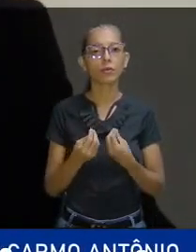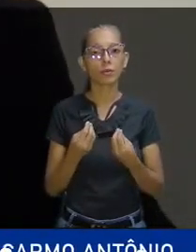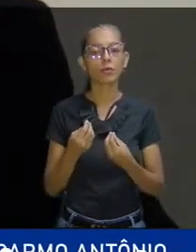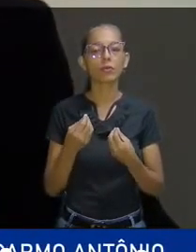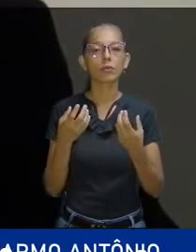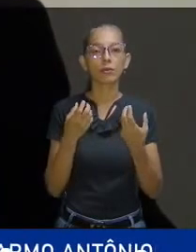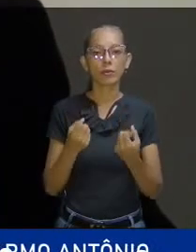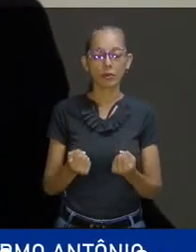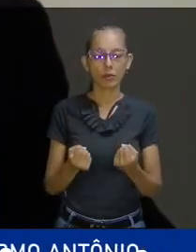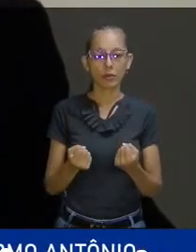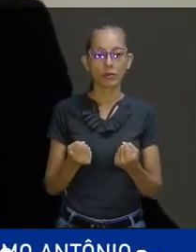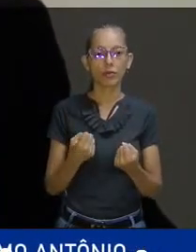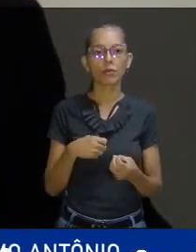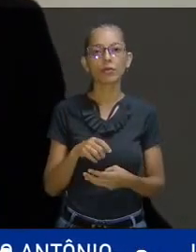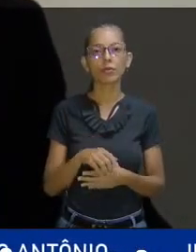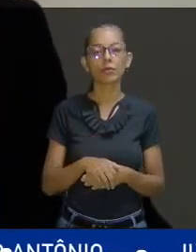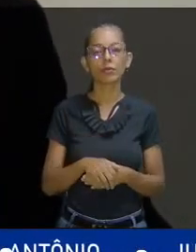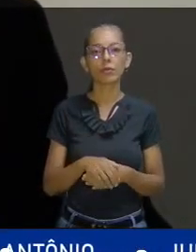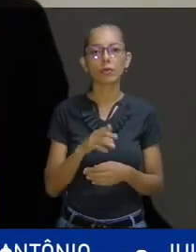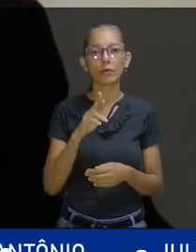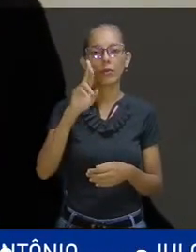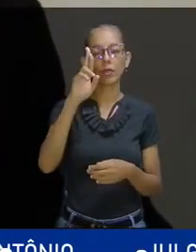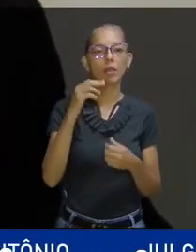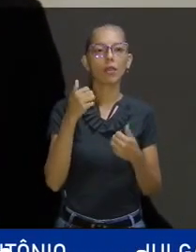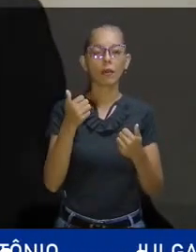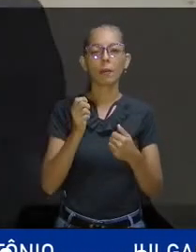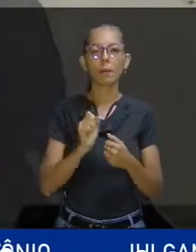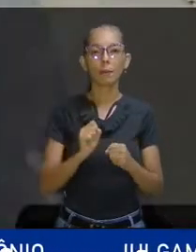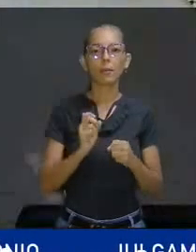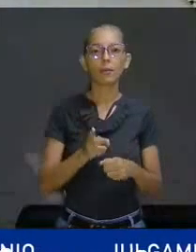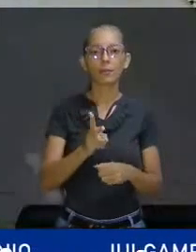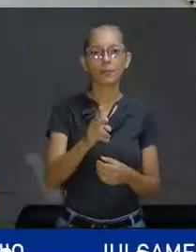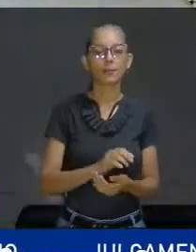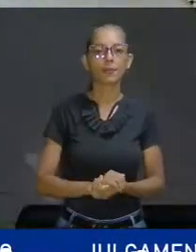face desses dois na representação. Vossa Excelência pode prosseguir.